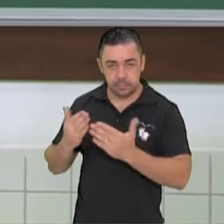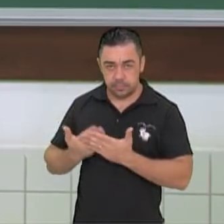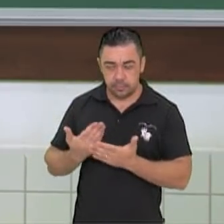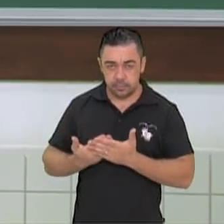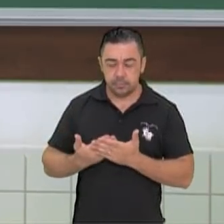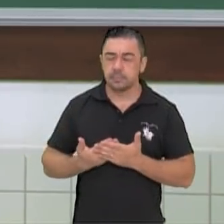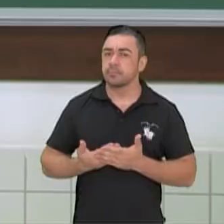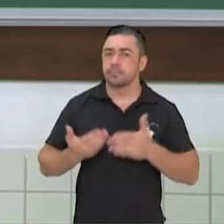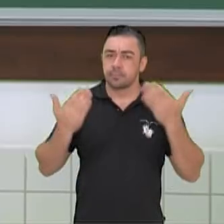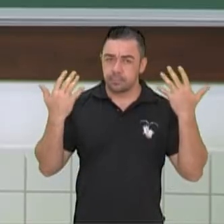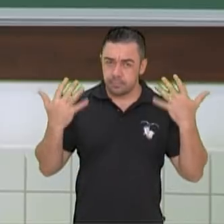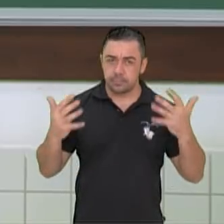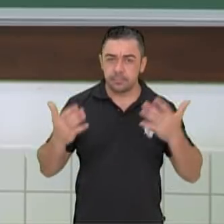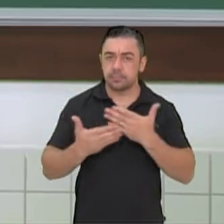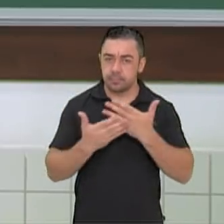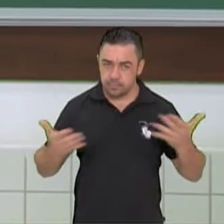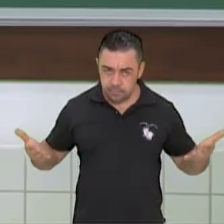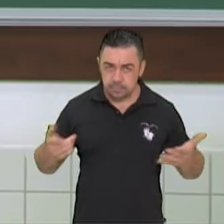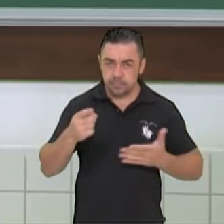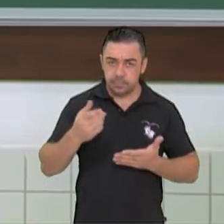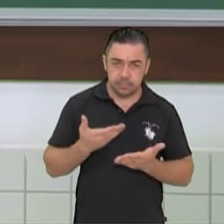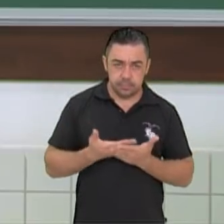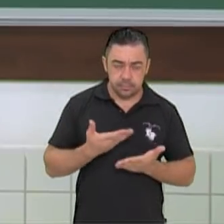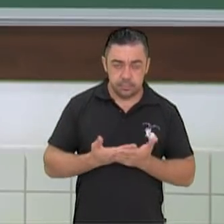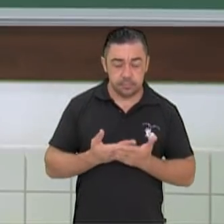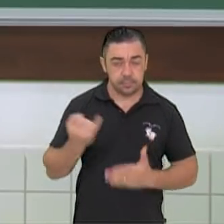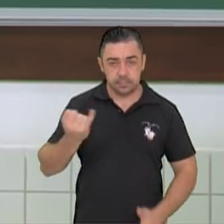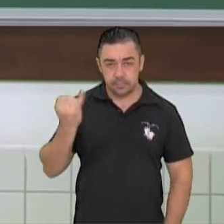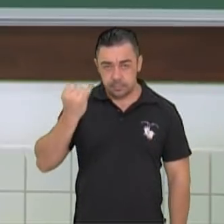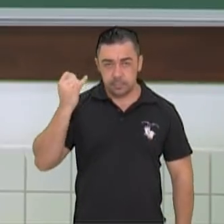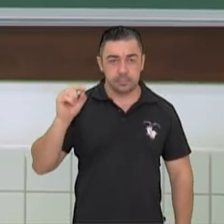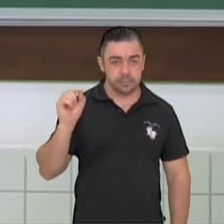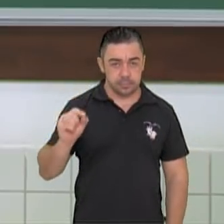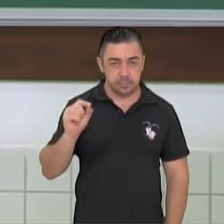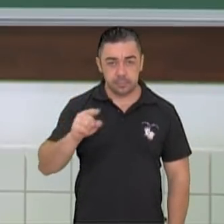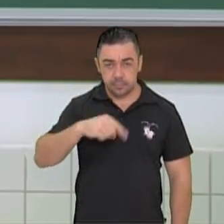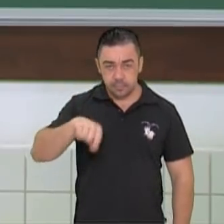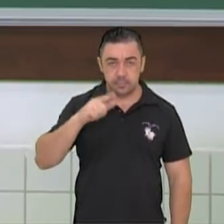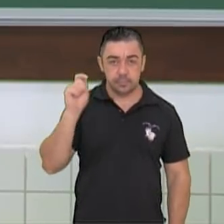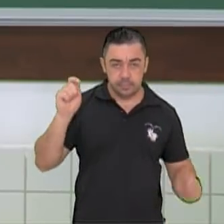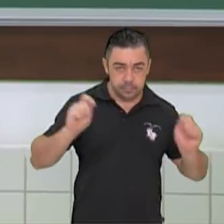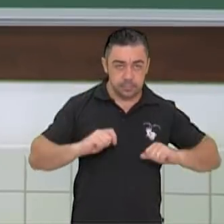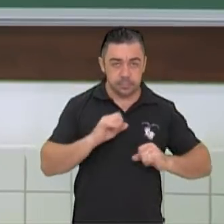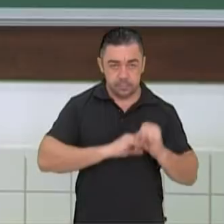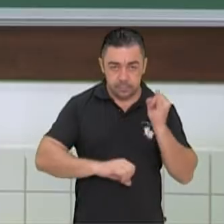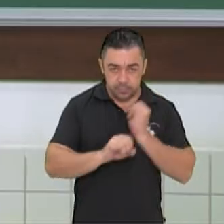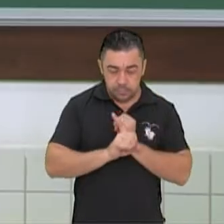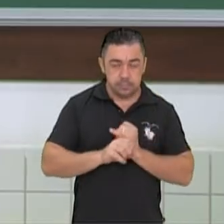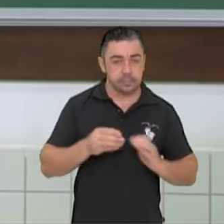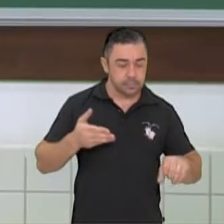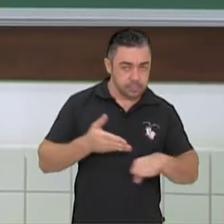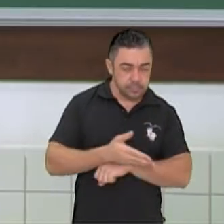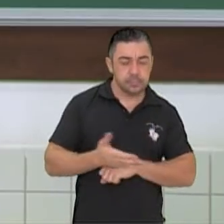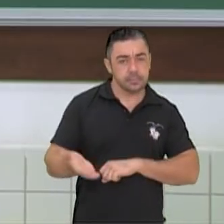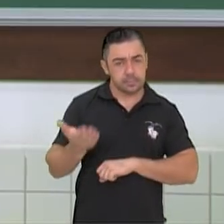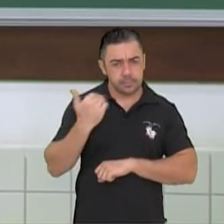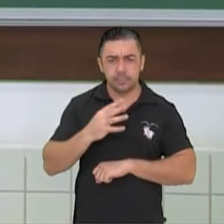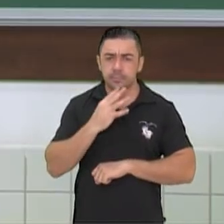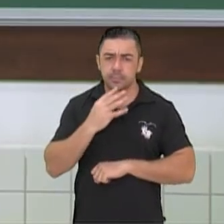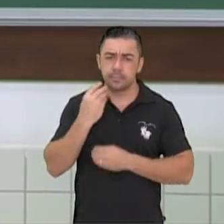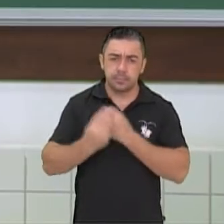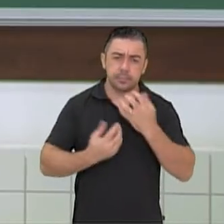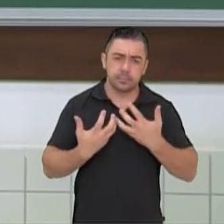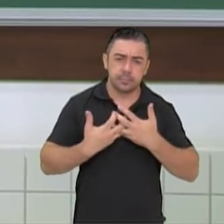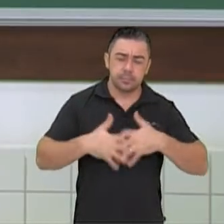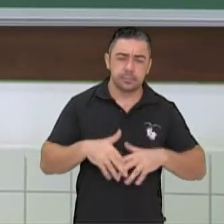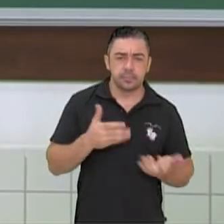eu não tenho outra palavra que não seja parabéns, está estudando. Mas quem pode, quem tem condições, quem tem acesso tecnológico, venha conhecer o sistema do Aula